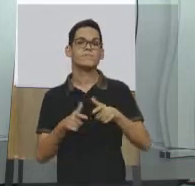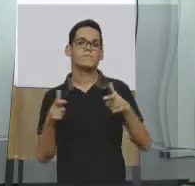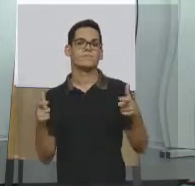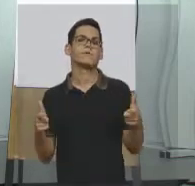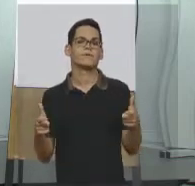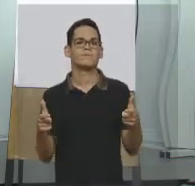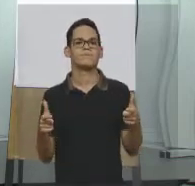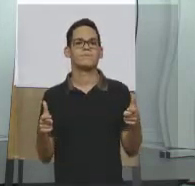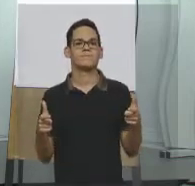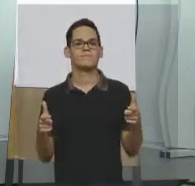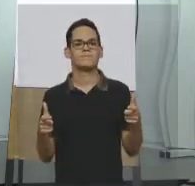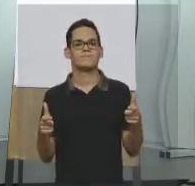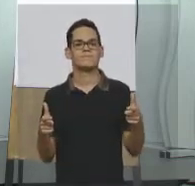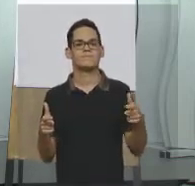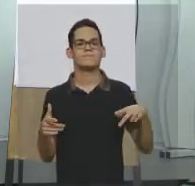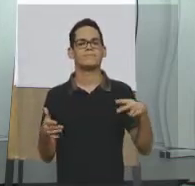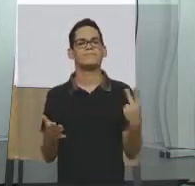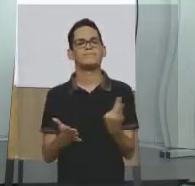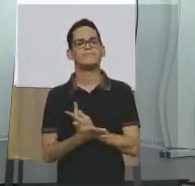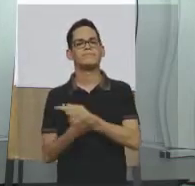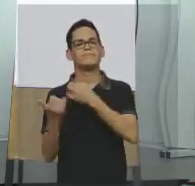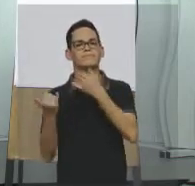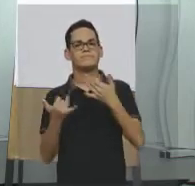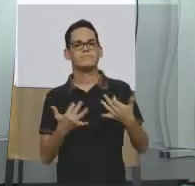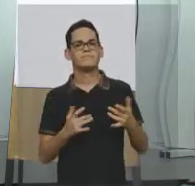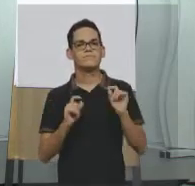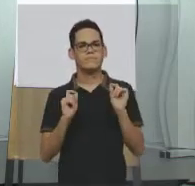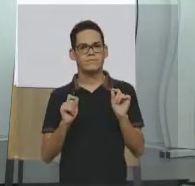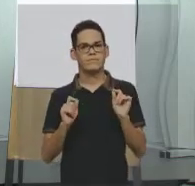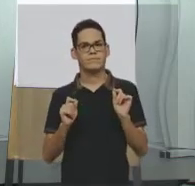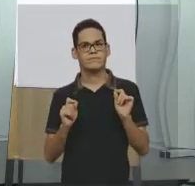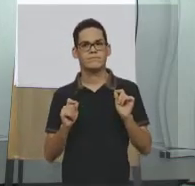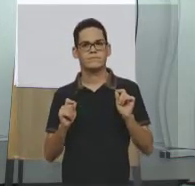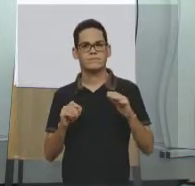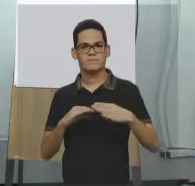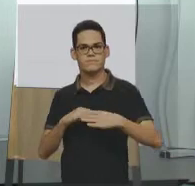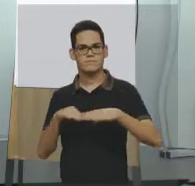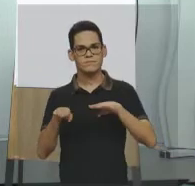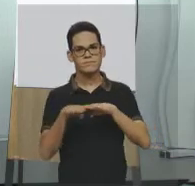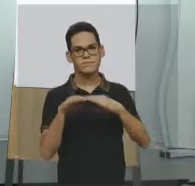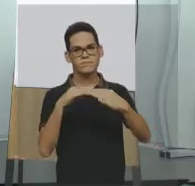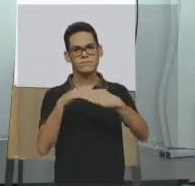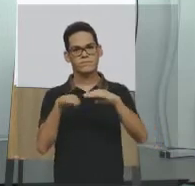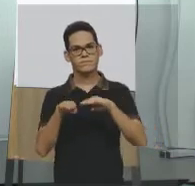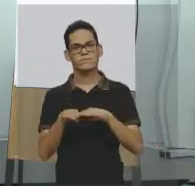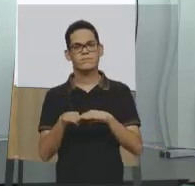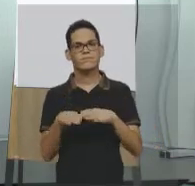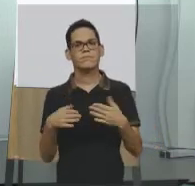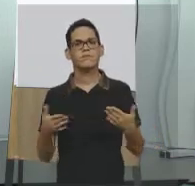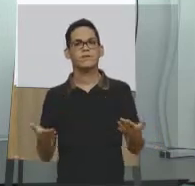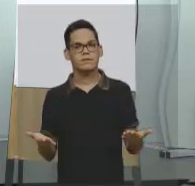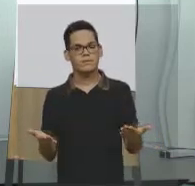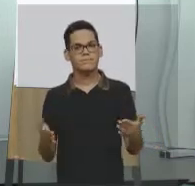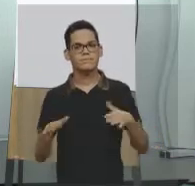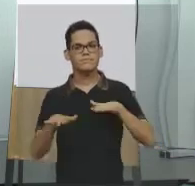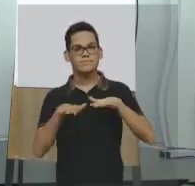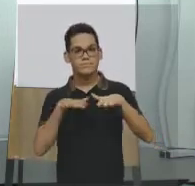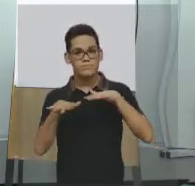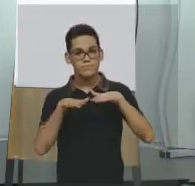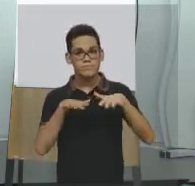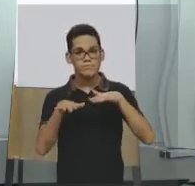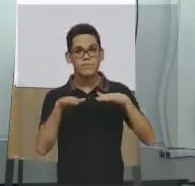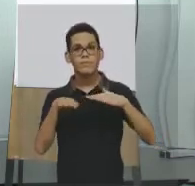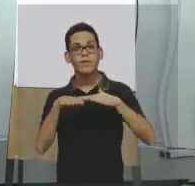e isso, inclusive, explica como que essas placas estão se movimentando. A movimentação dessas